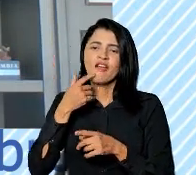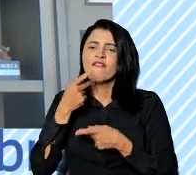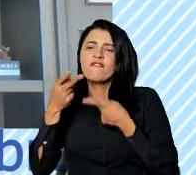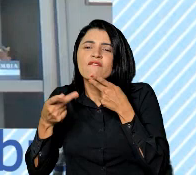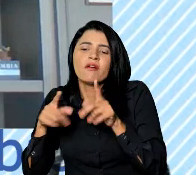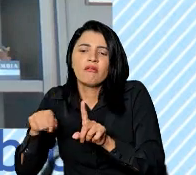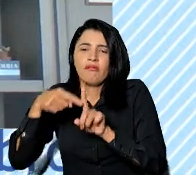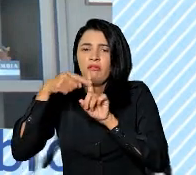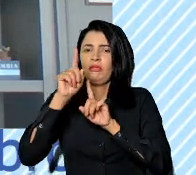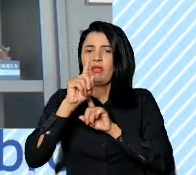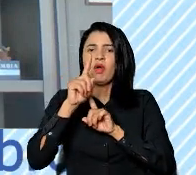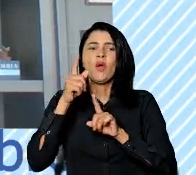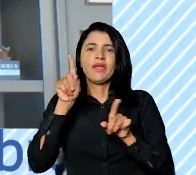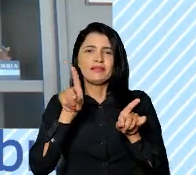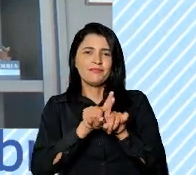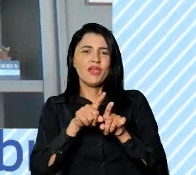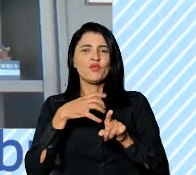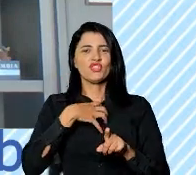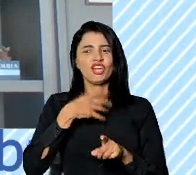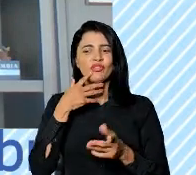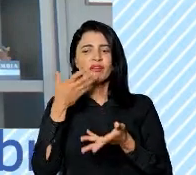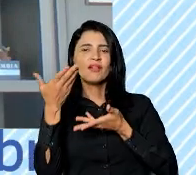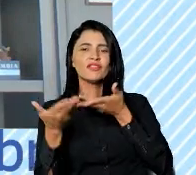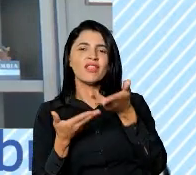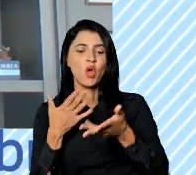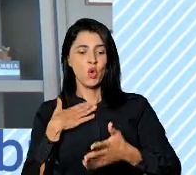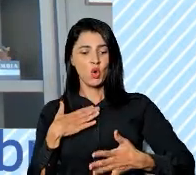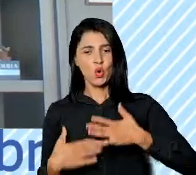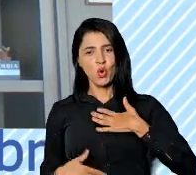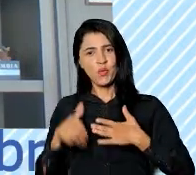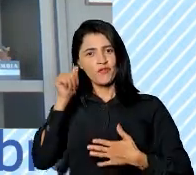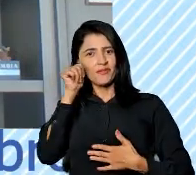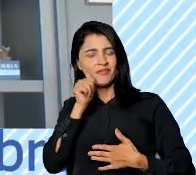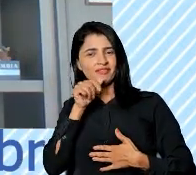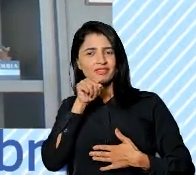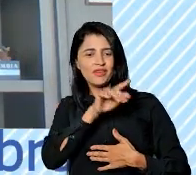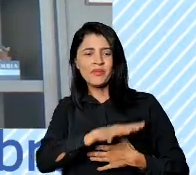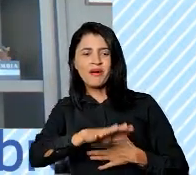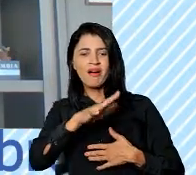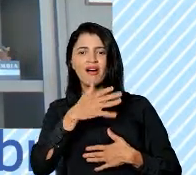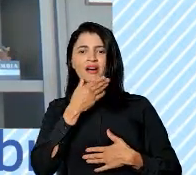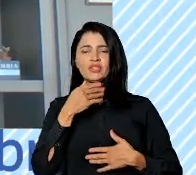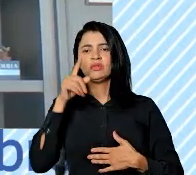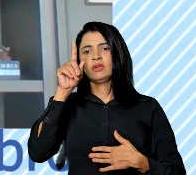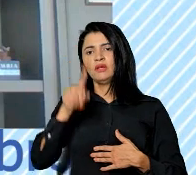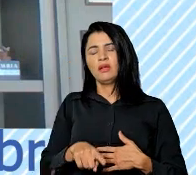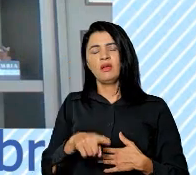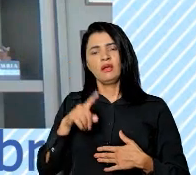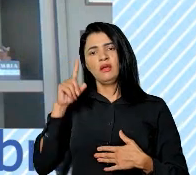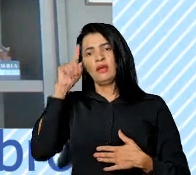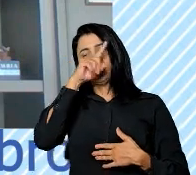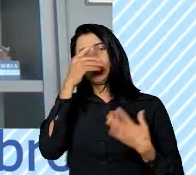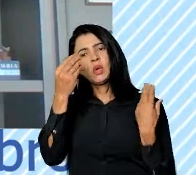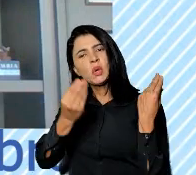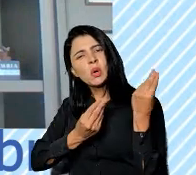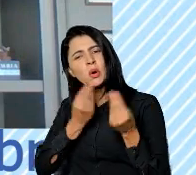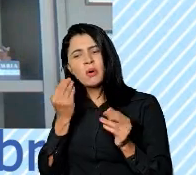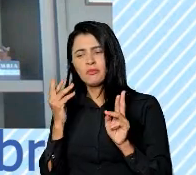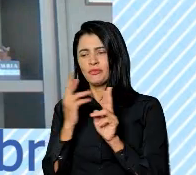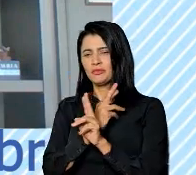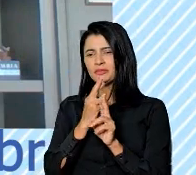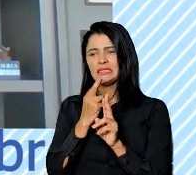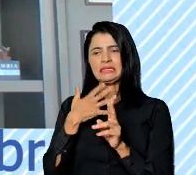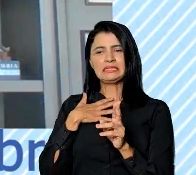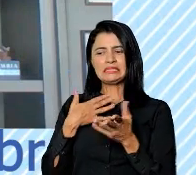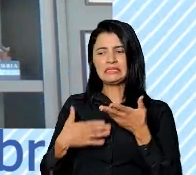relacionar com o corpo feminino em um espaço masculino que fica extremamente gritante, como, de fato, essa relação